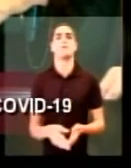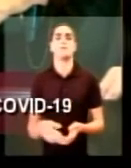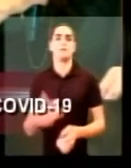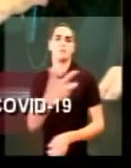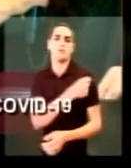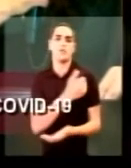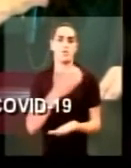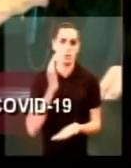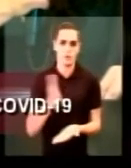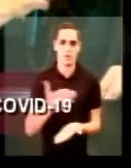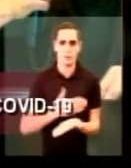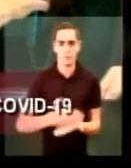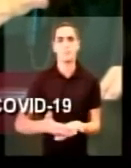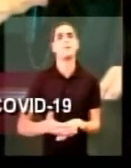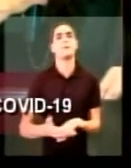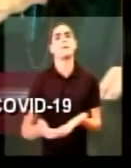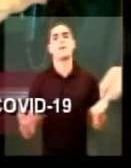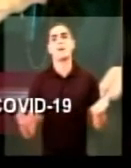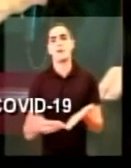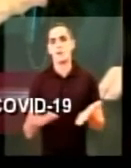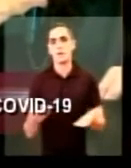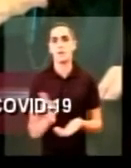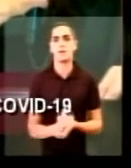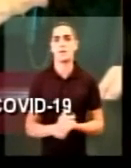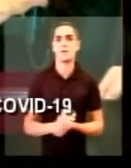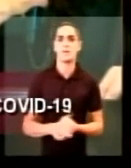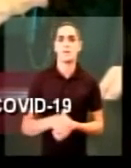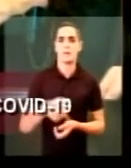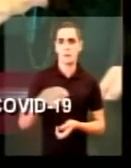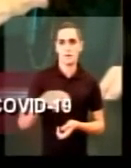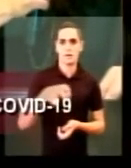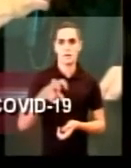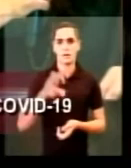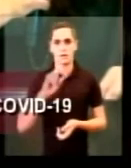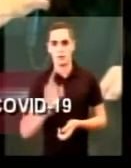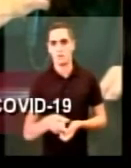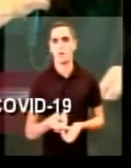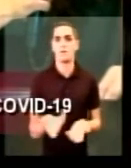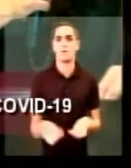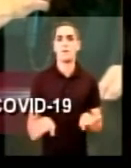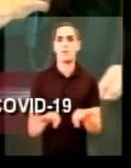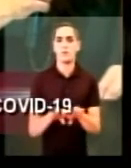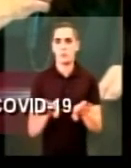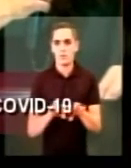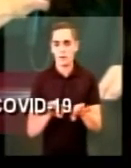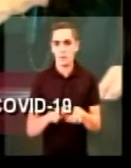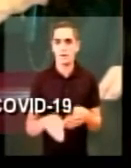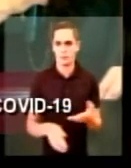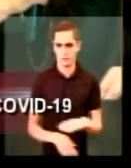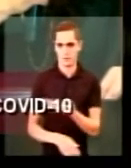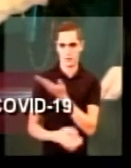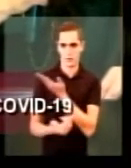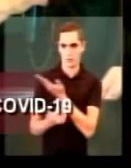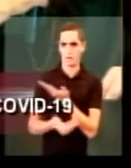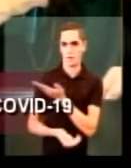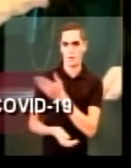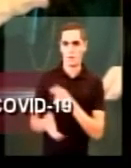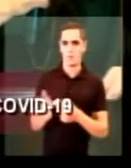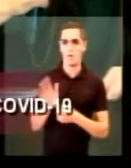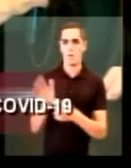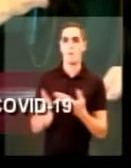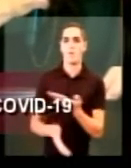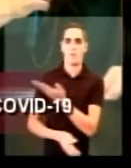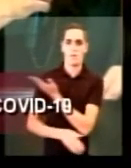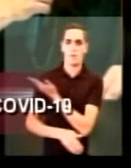seringas e 89 mil agulhas e ainda temos no estoque municipal exclusivo para vacinação esse estoque, tá? Não é o estoque de seringa e